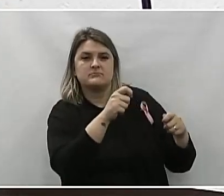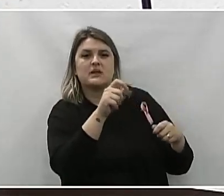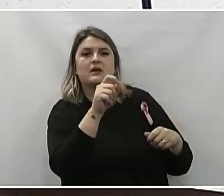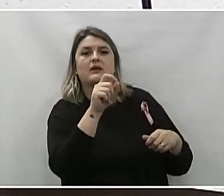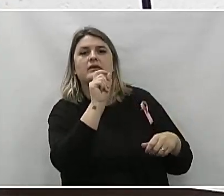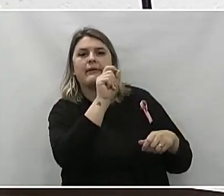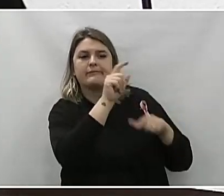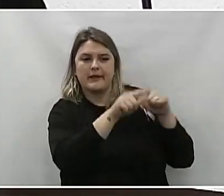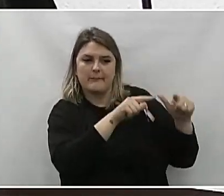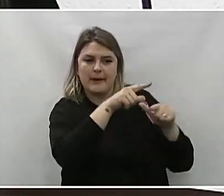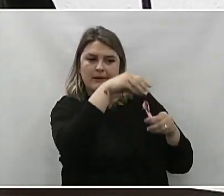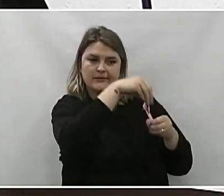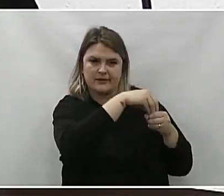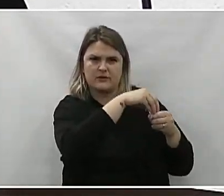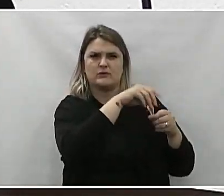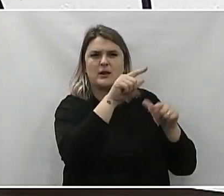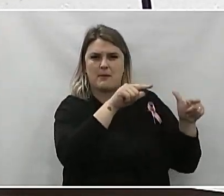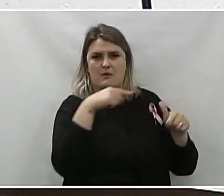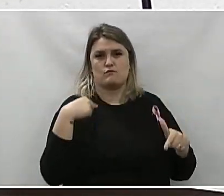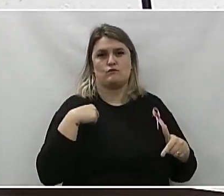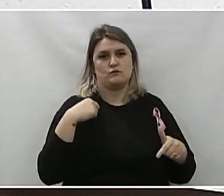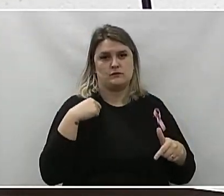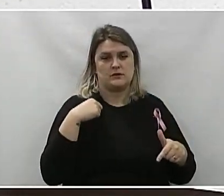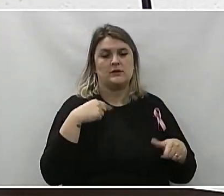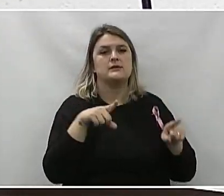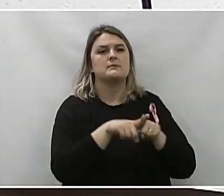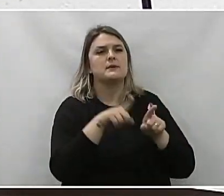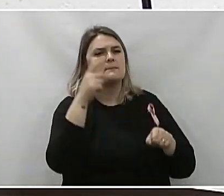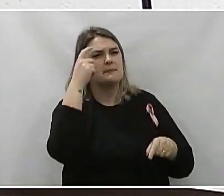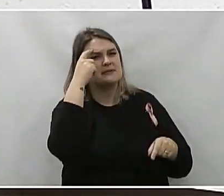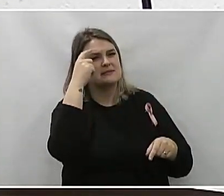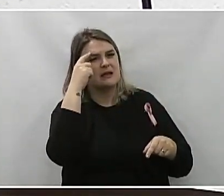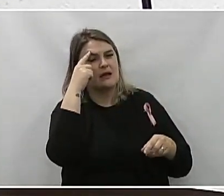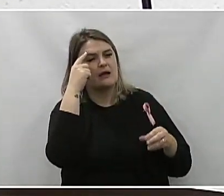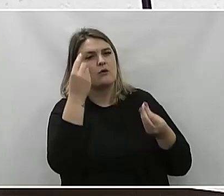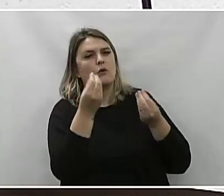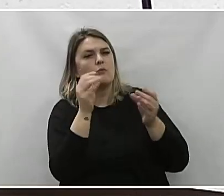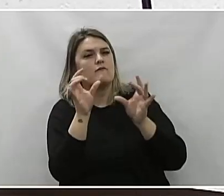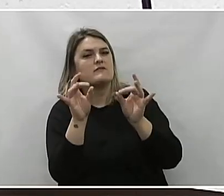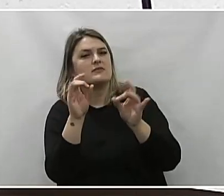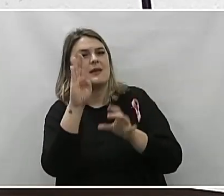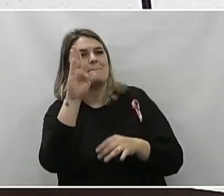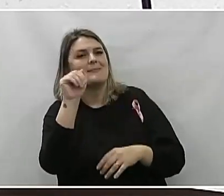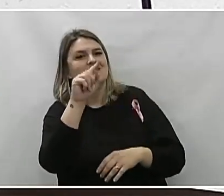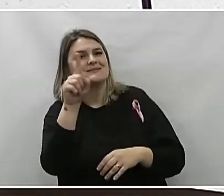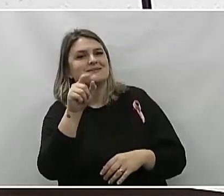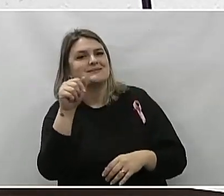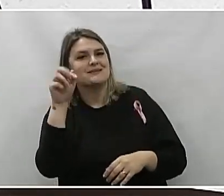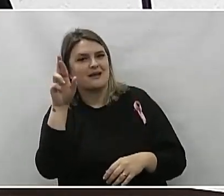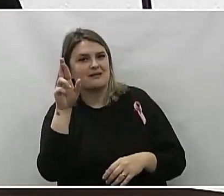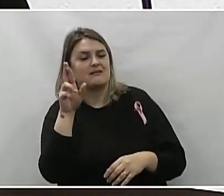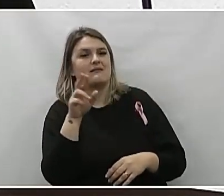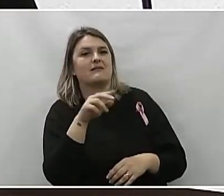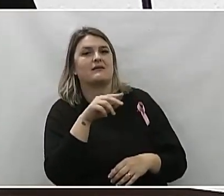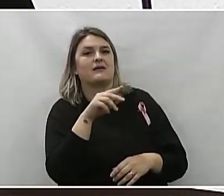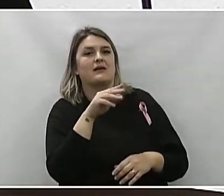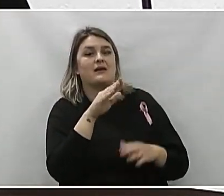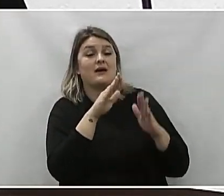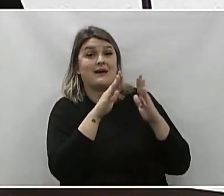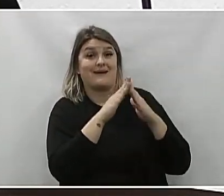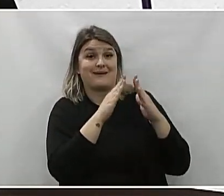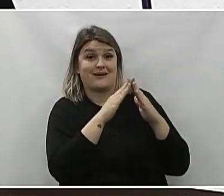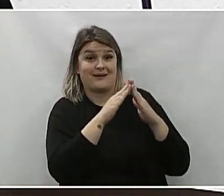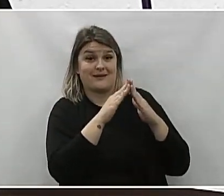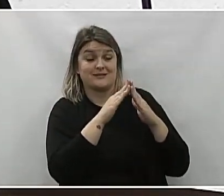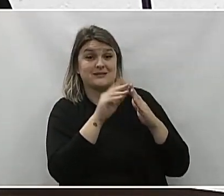que trabalha ali como voluntária pensando no bazar também que hoje está numa casa cedida pelo governo do